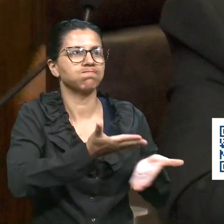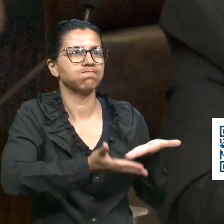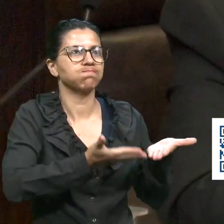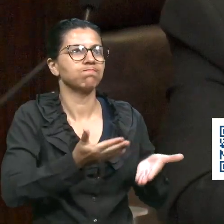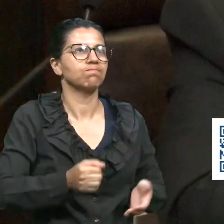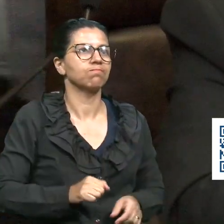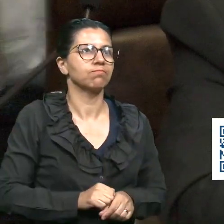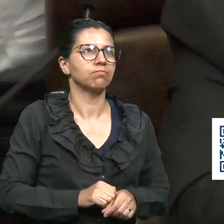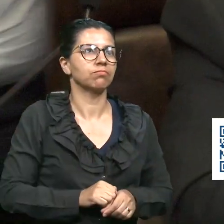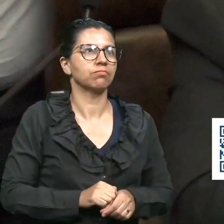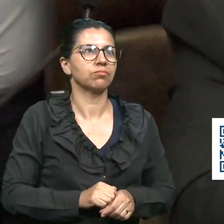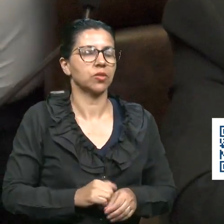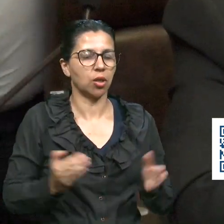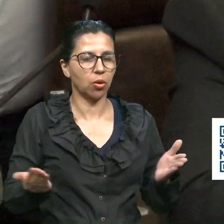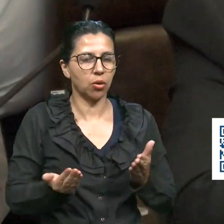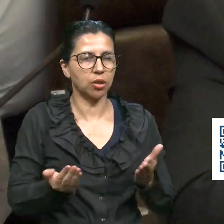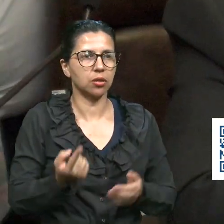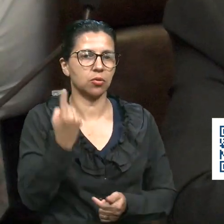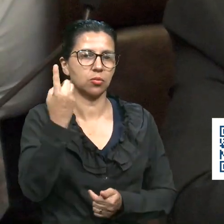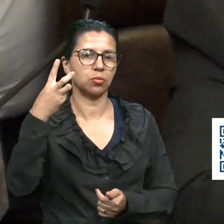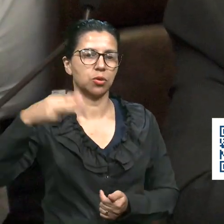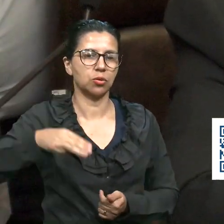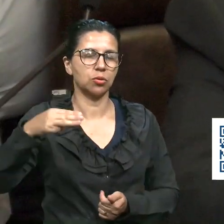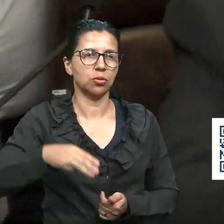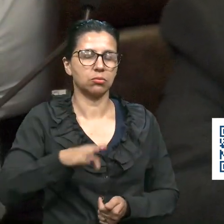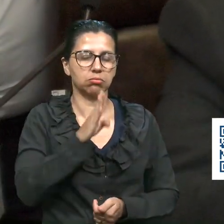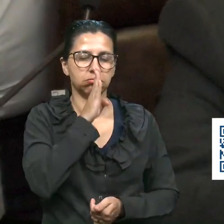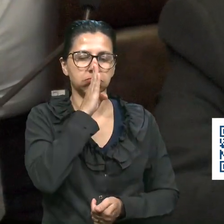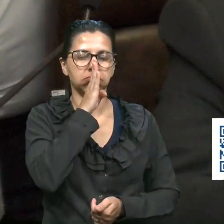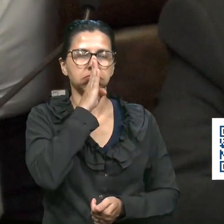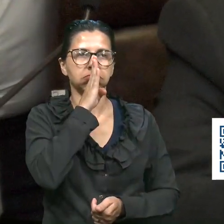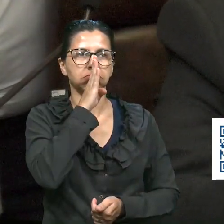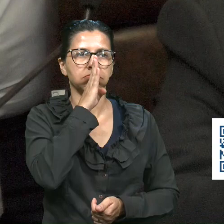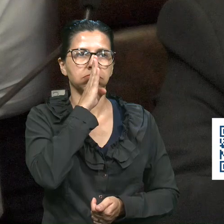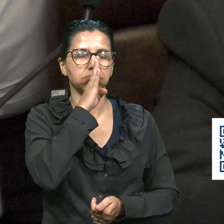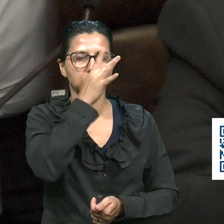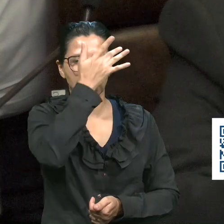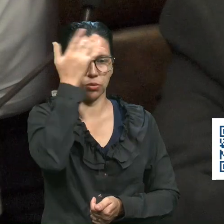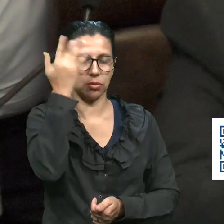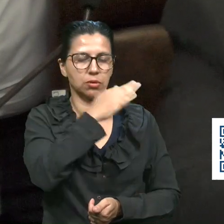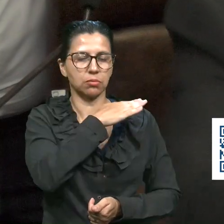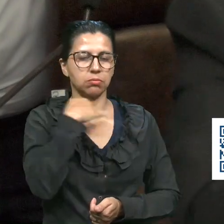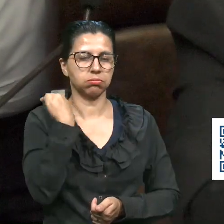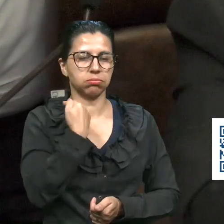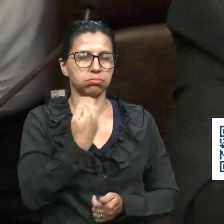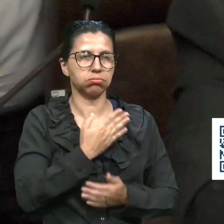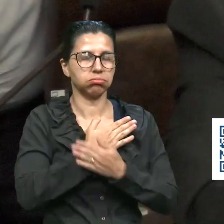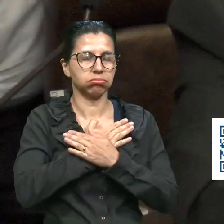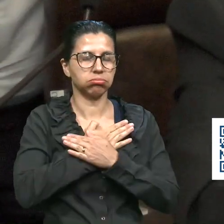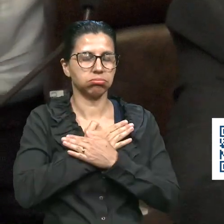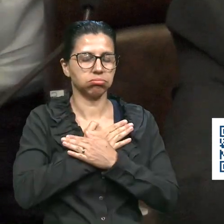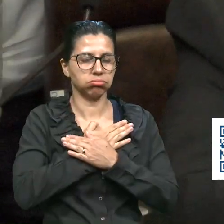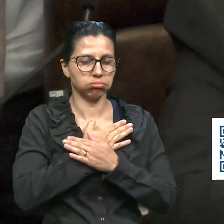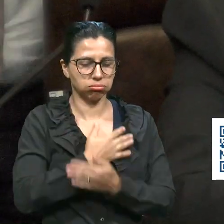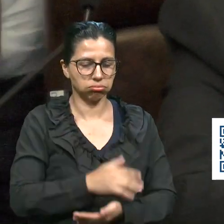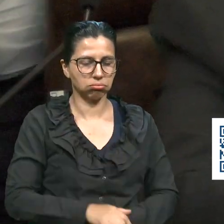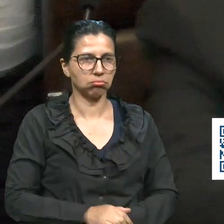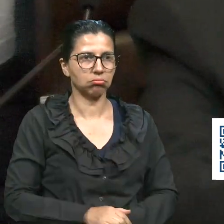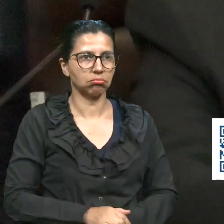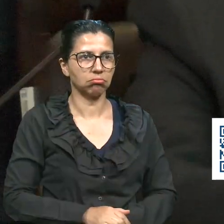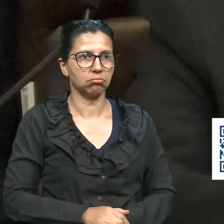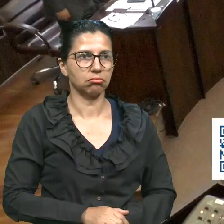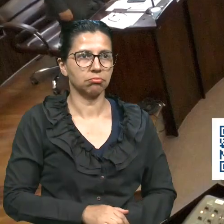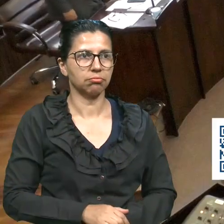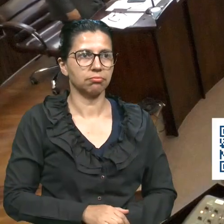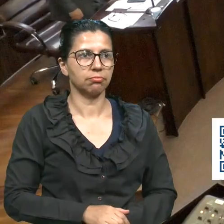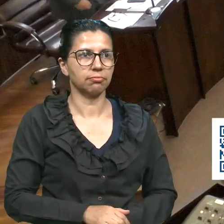Interno, faremos agora 1 minuto de silêncio em homenagem póstuma pelo passamento das pessoas mencionadas nos requerimentos de pesar que foram lidos.